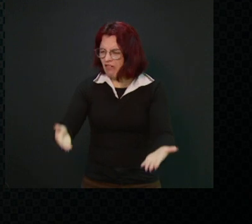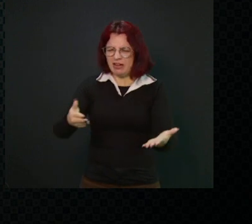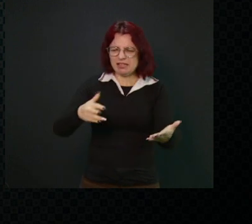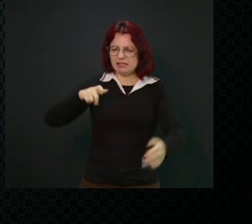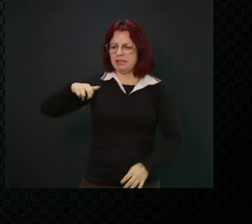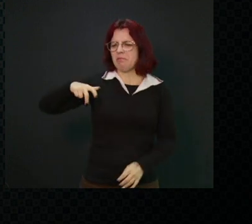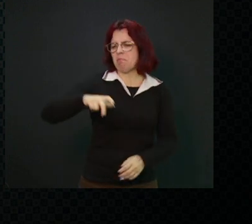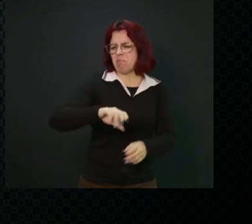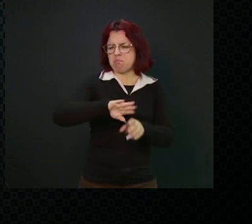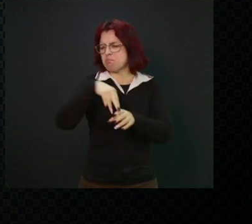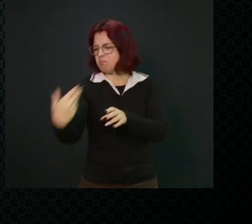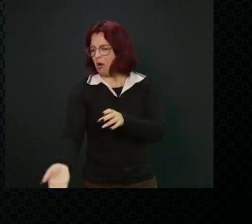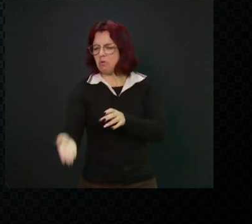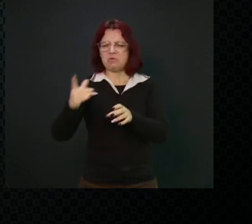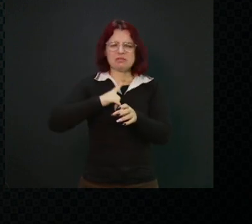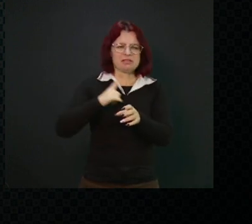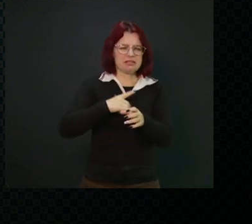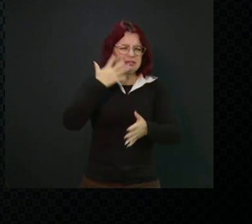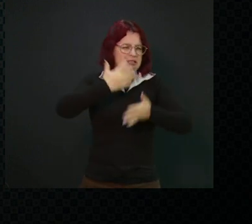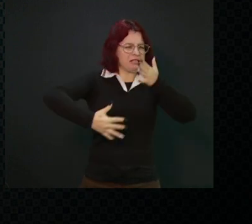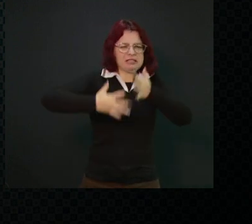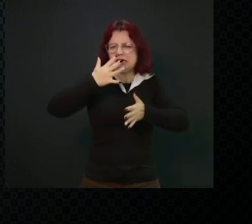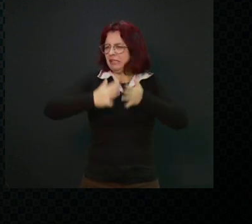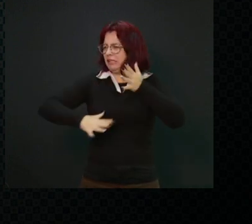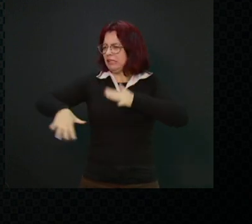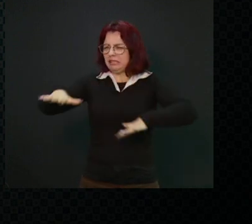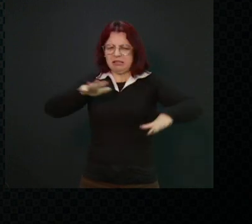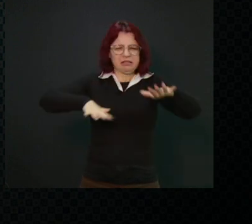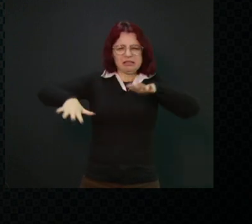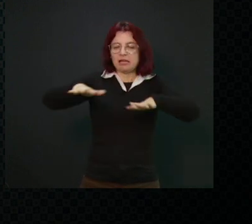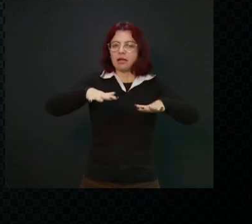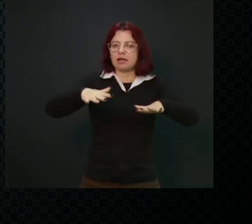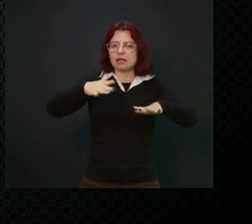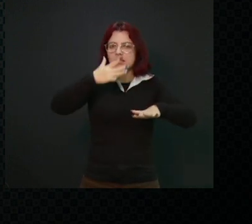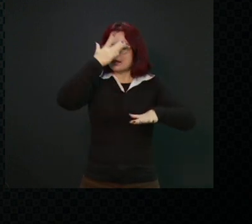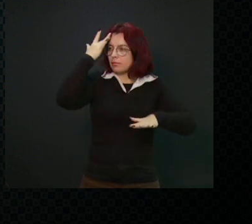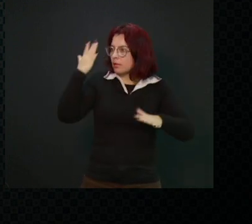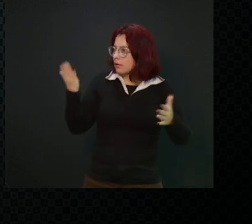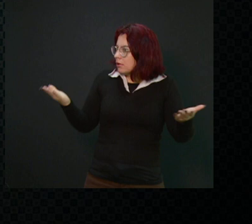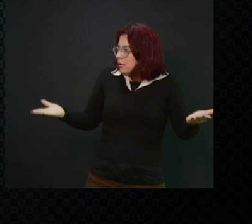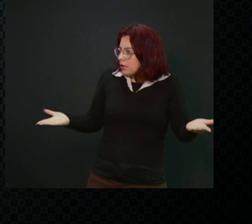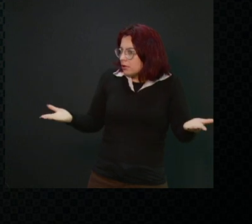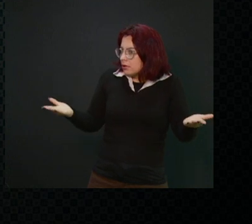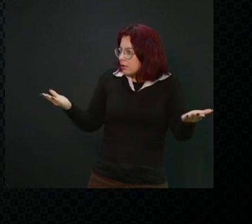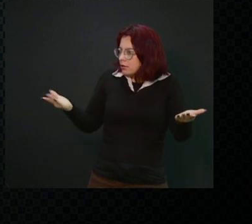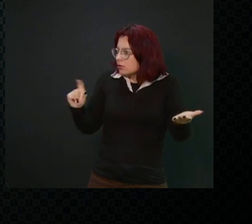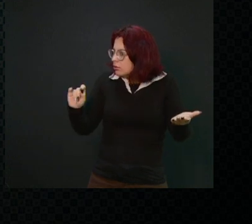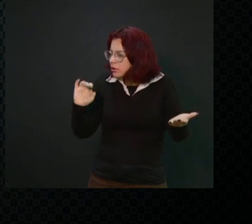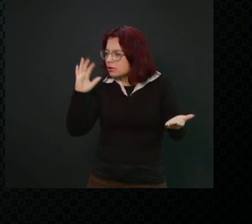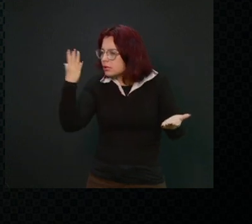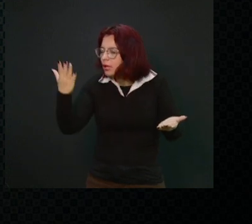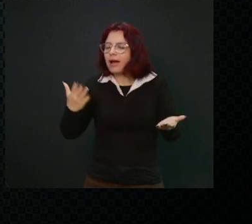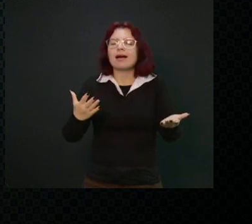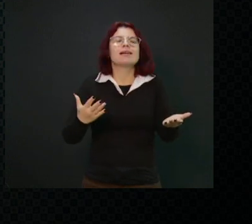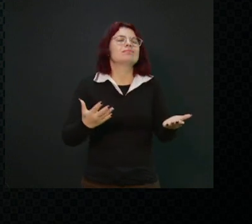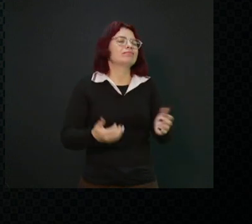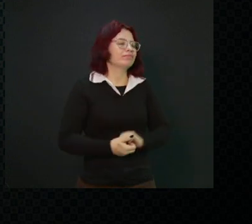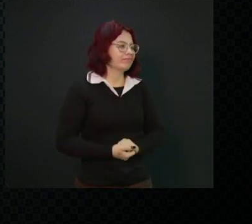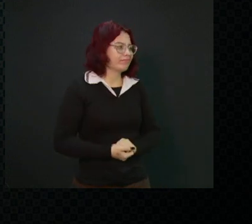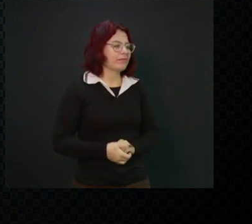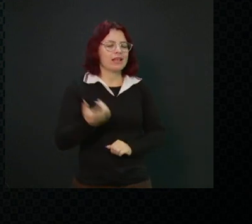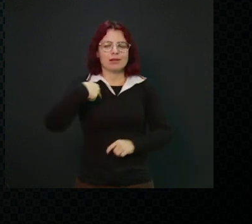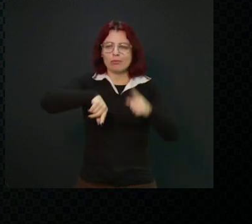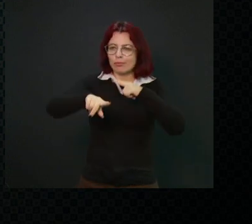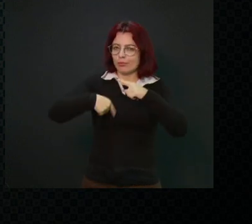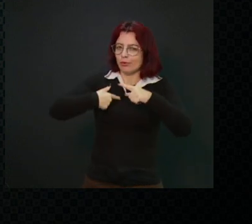passava no corredor e ia derrubando tudo. E o pessoal ficava, né? E o que que foi? Ele tinha perda visual,